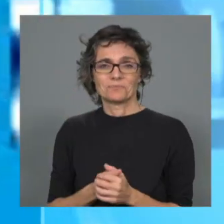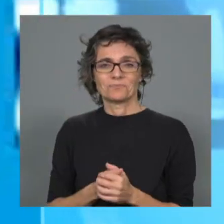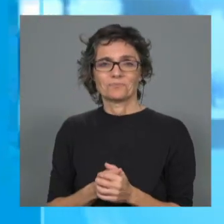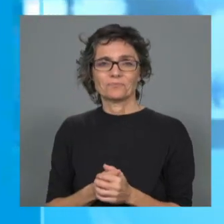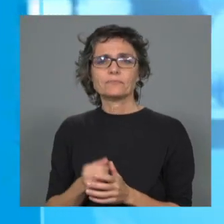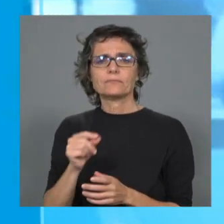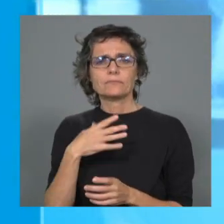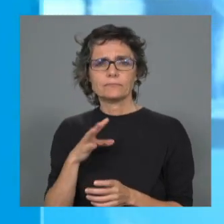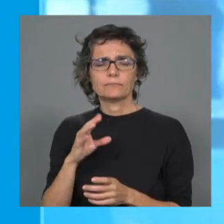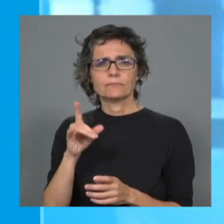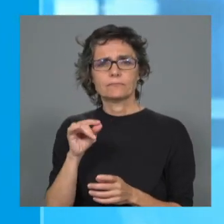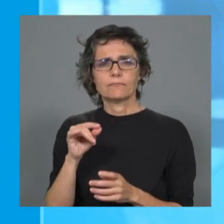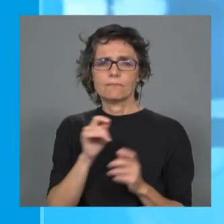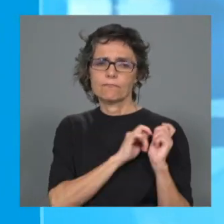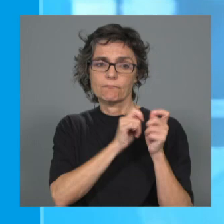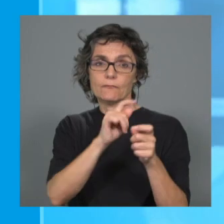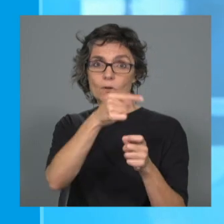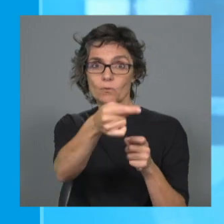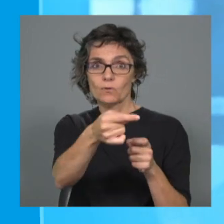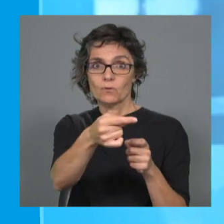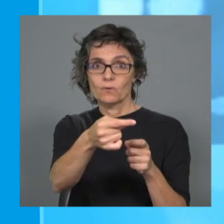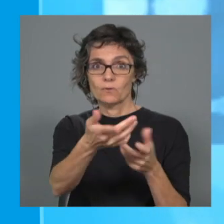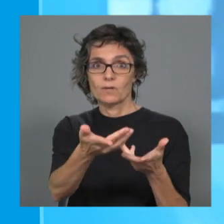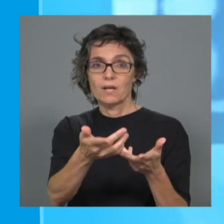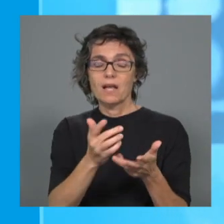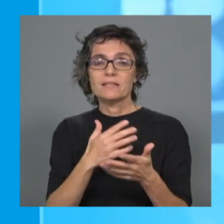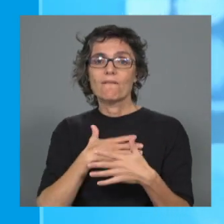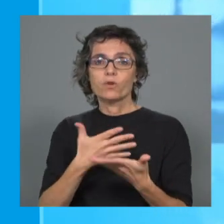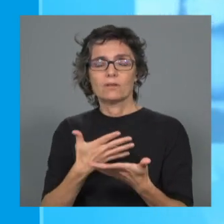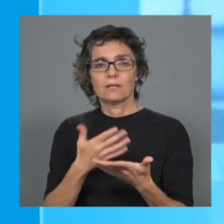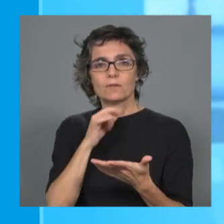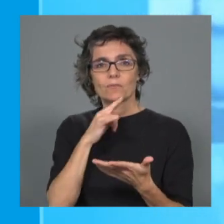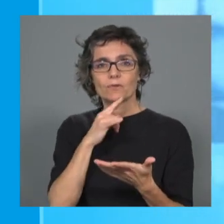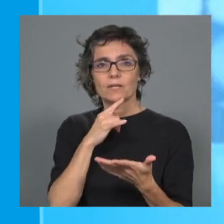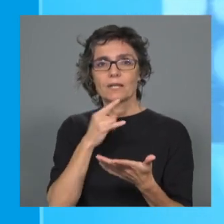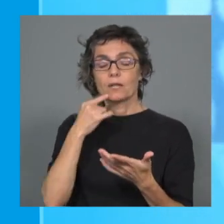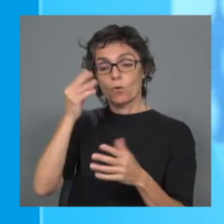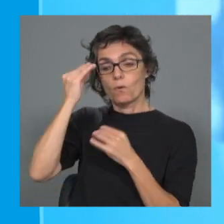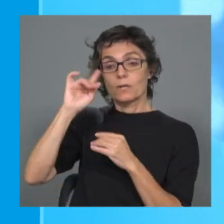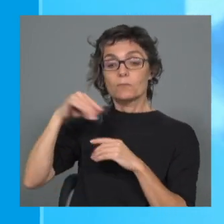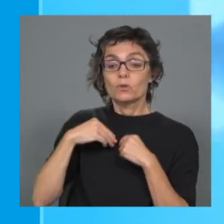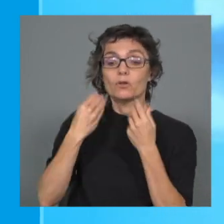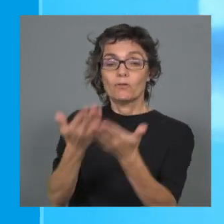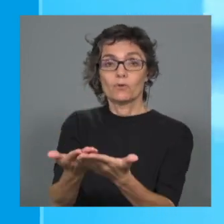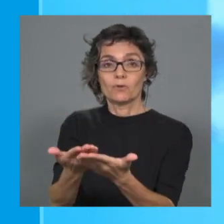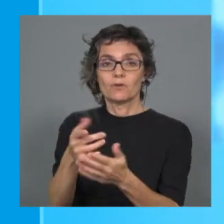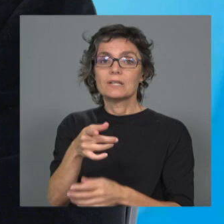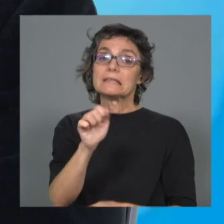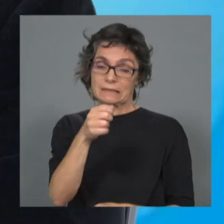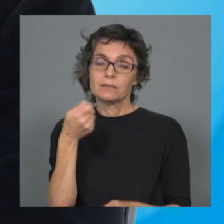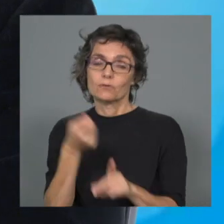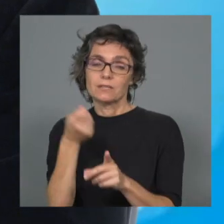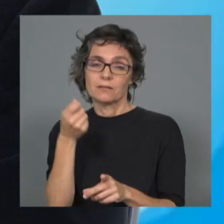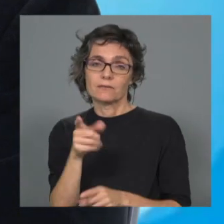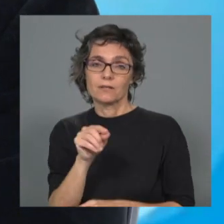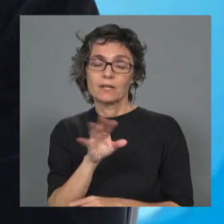entregar isso aos outros também. Daí o espírito de serviço e a capacidade de disponibilidade e doação. Esse é o nosso desafio, é que